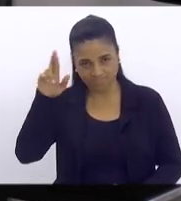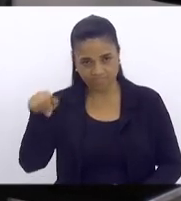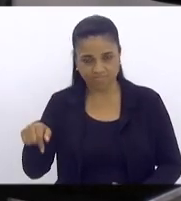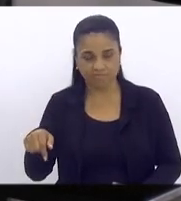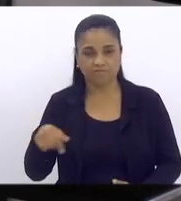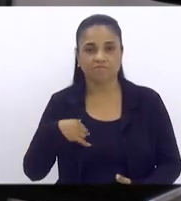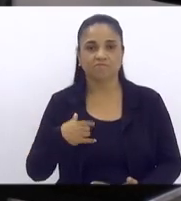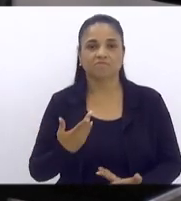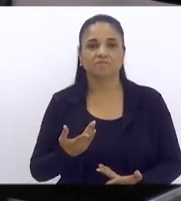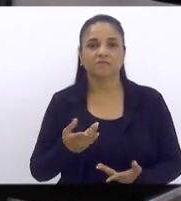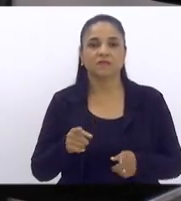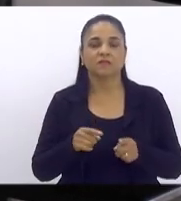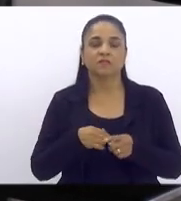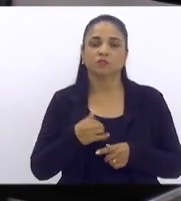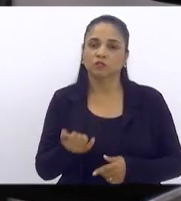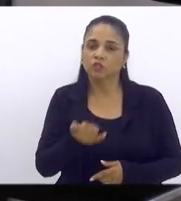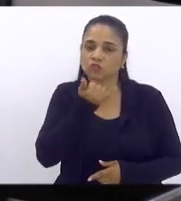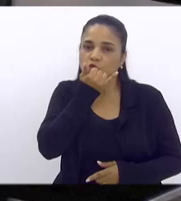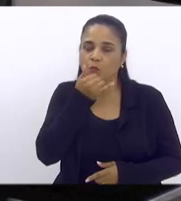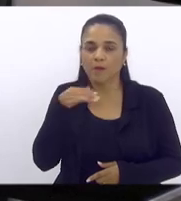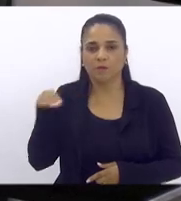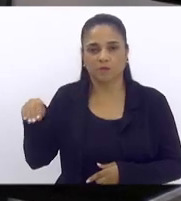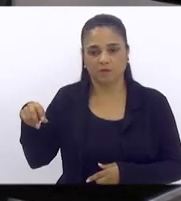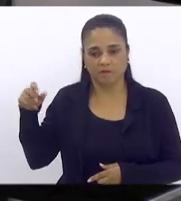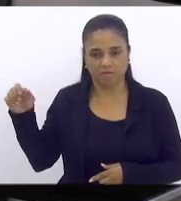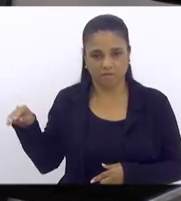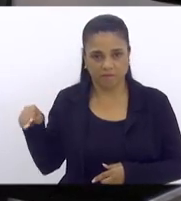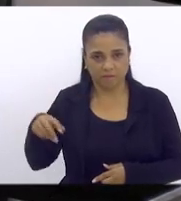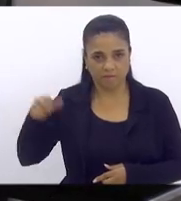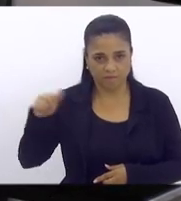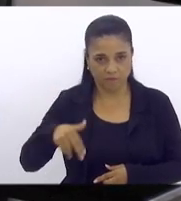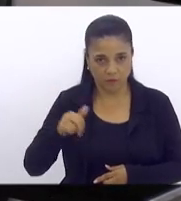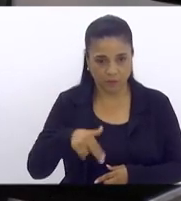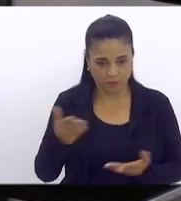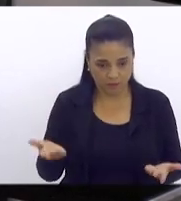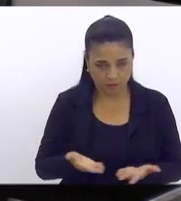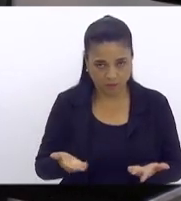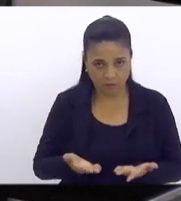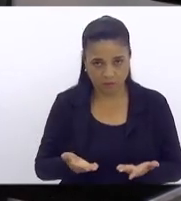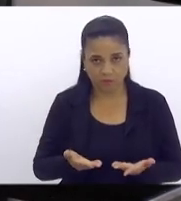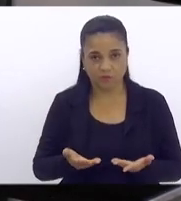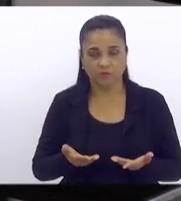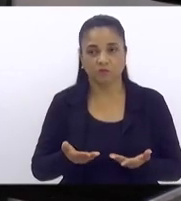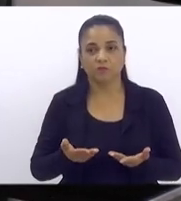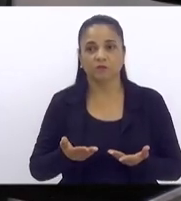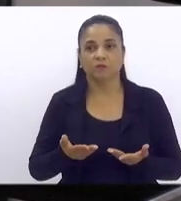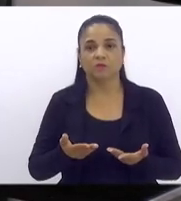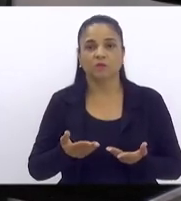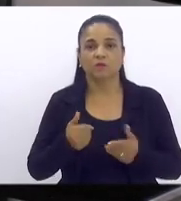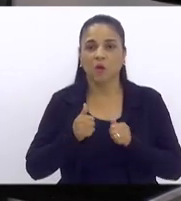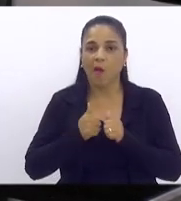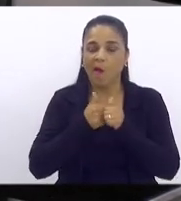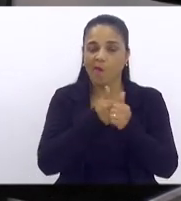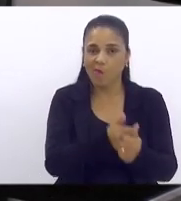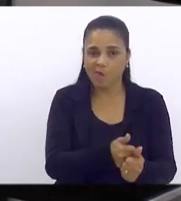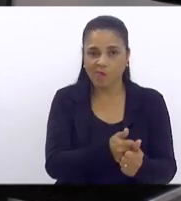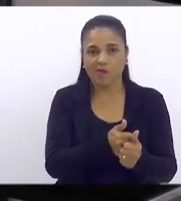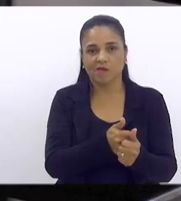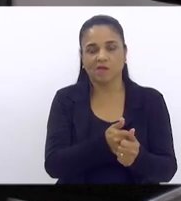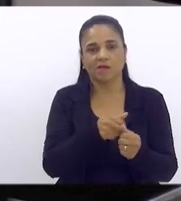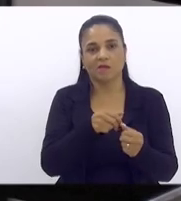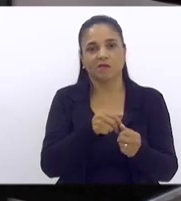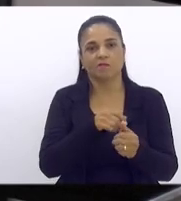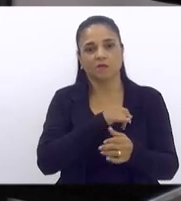estava me deslocando e só pude acompanhar o início aqui da nossa oitiva